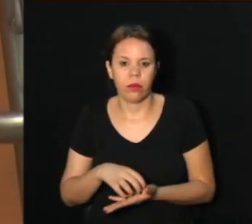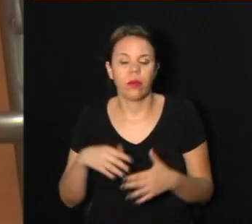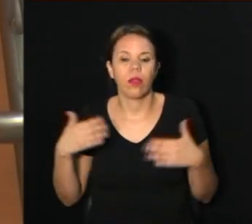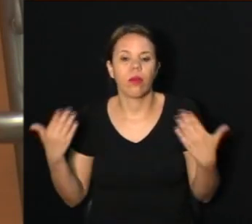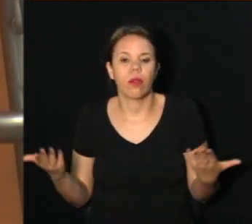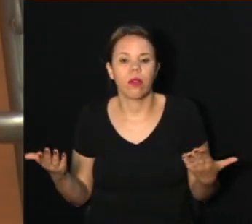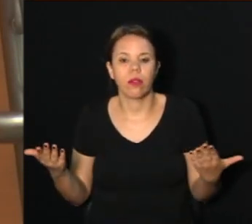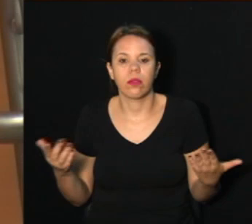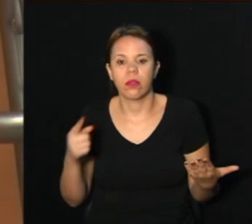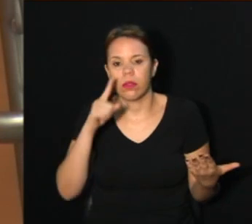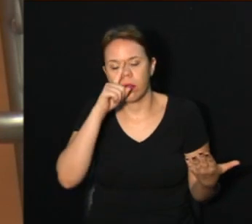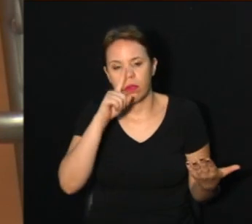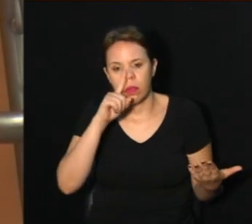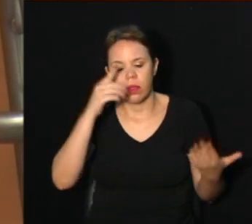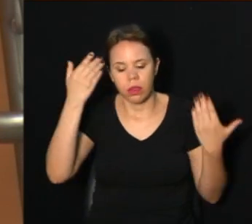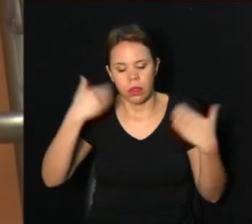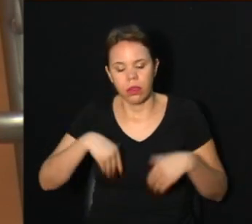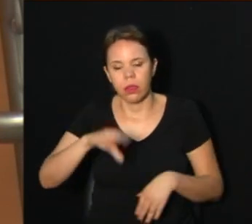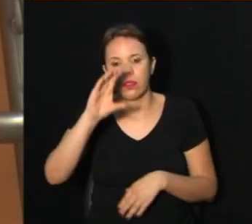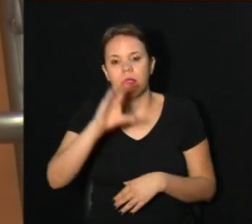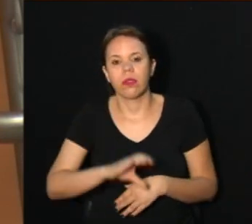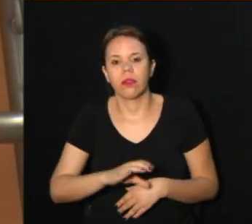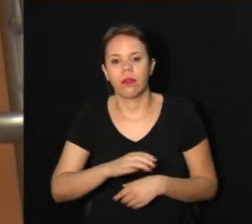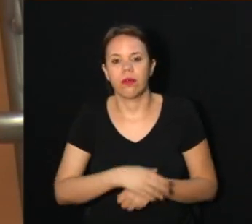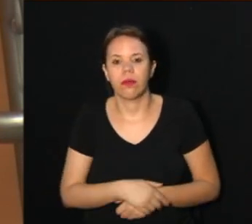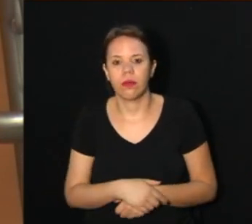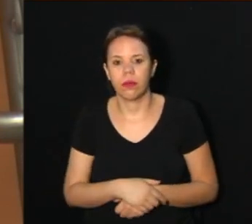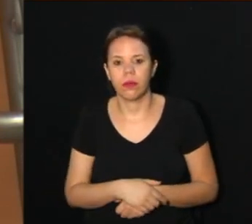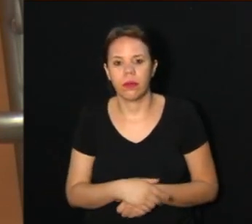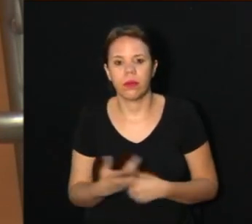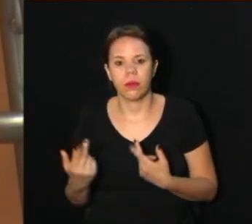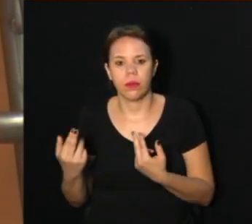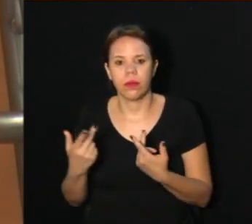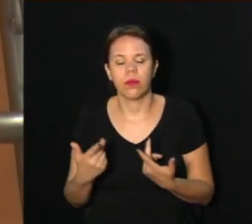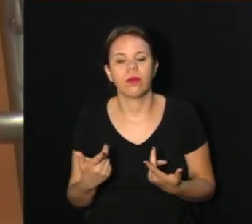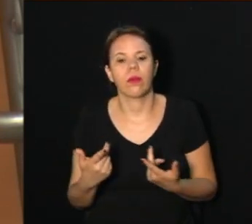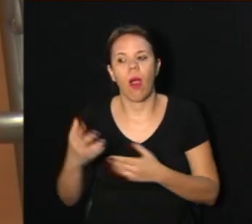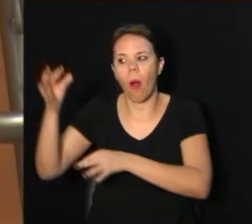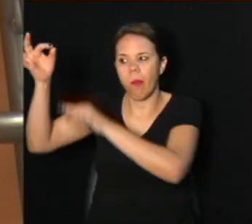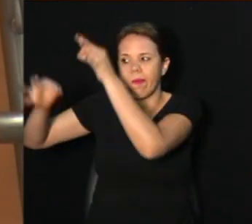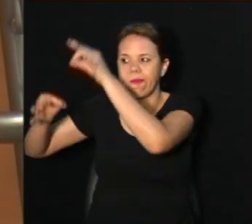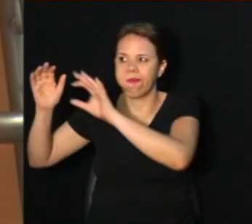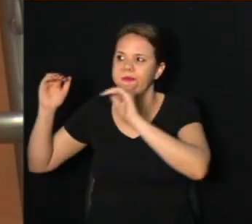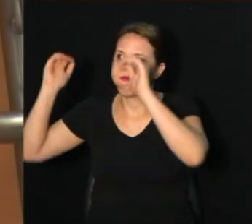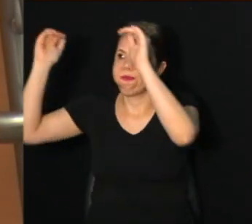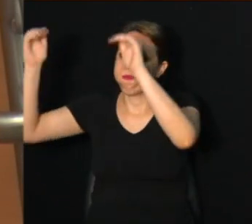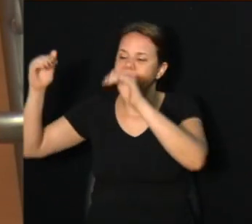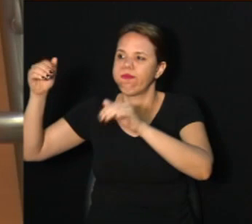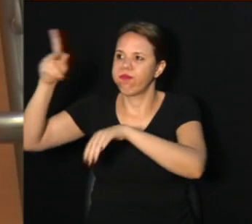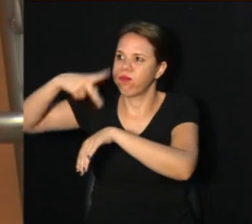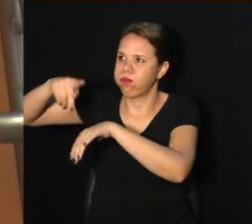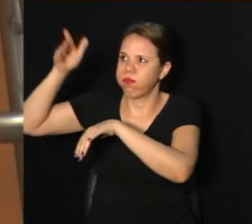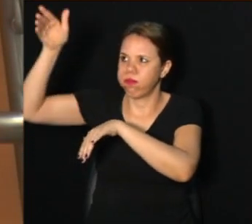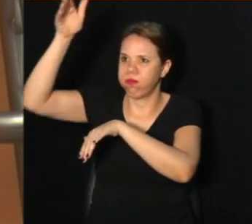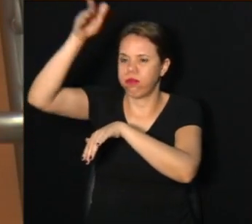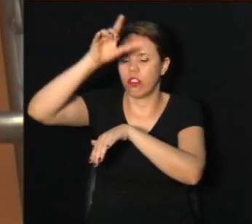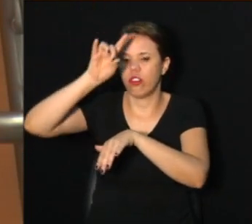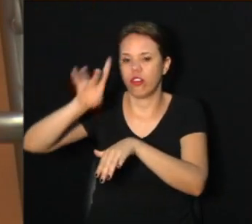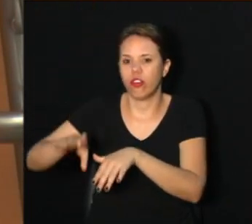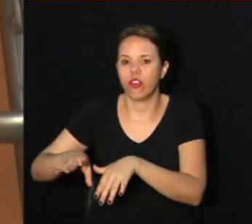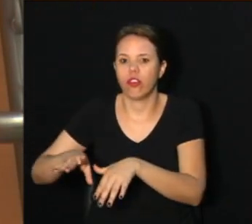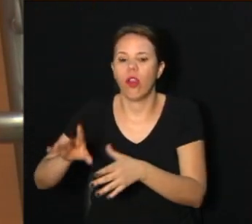o grande risco, eu como cidadão veria, igual aos grandes tribunais de contas de município pelo país afora, que só